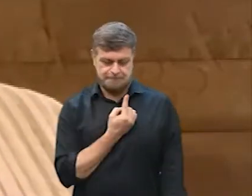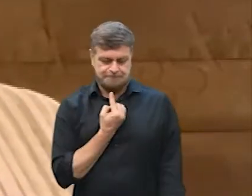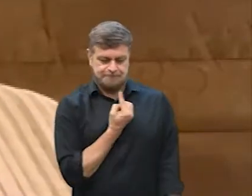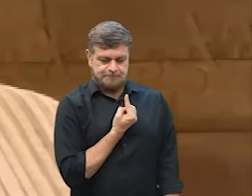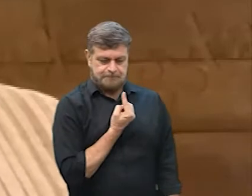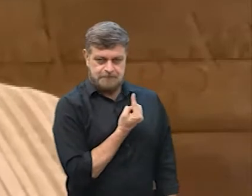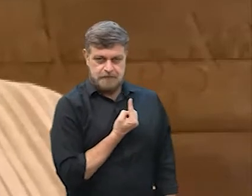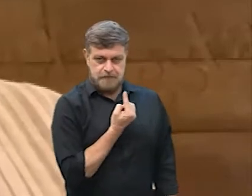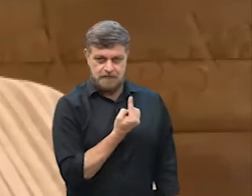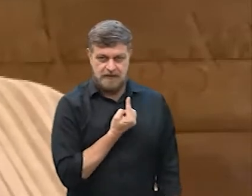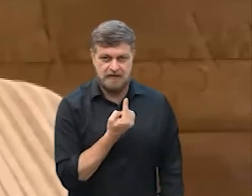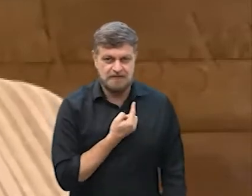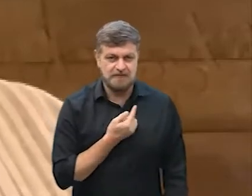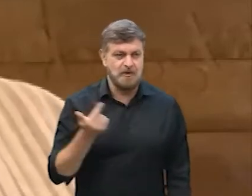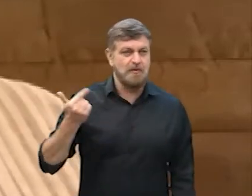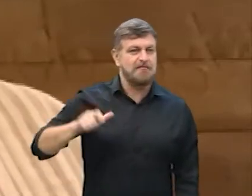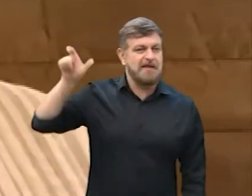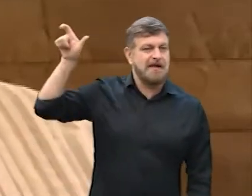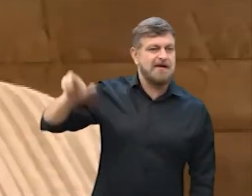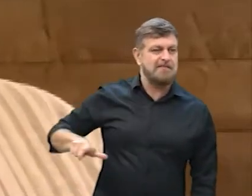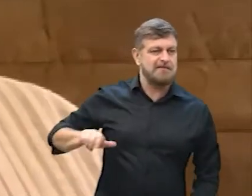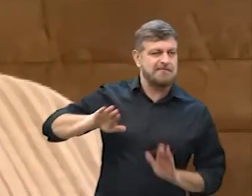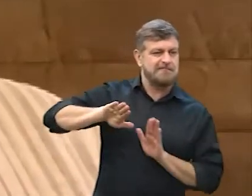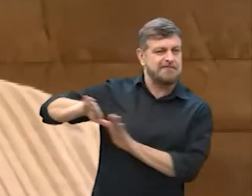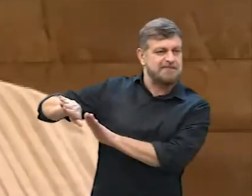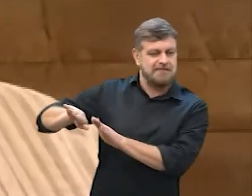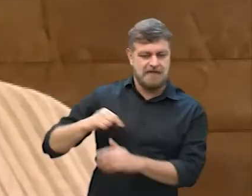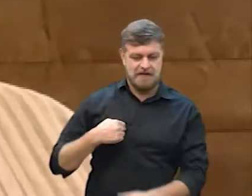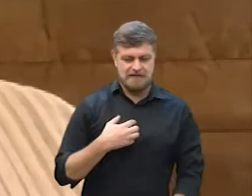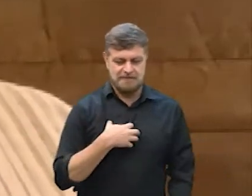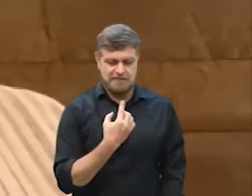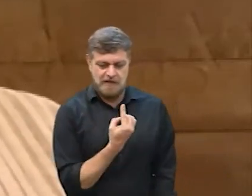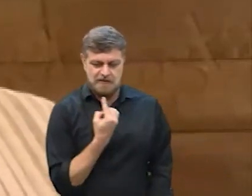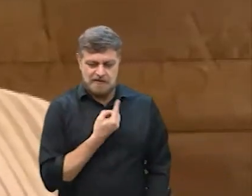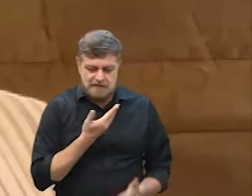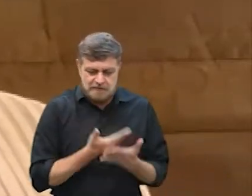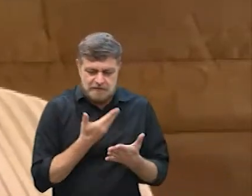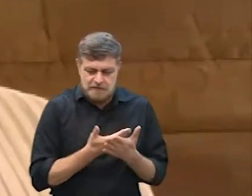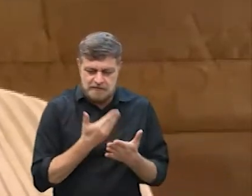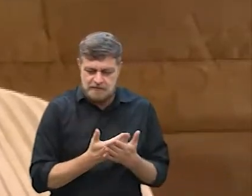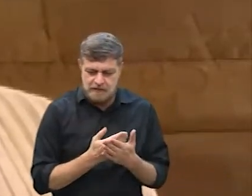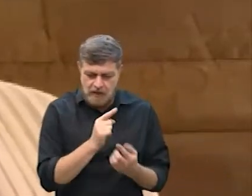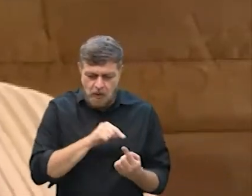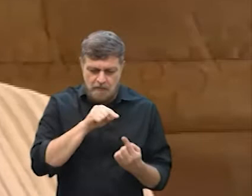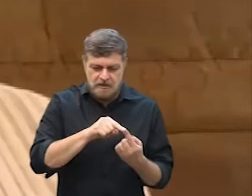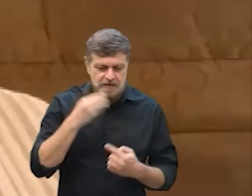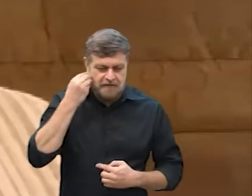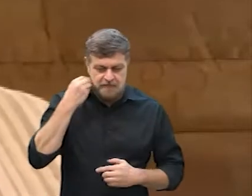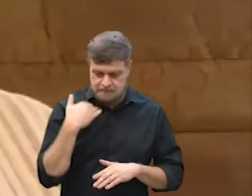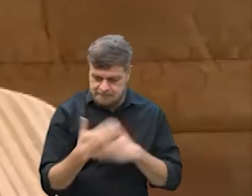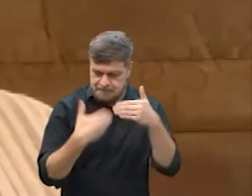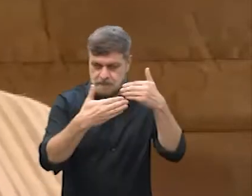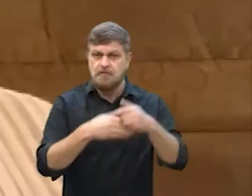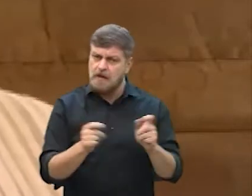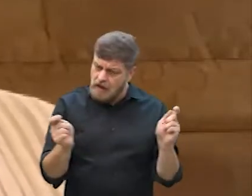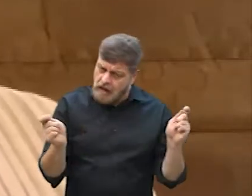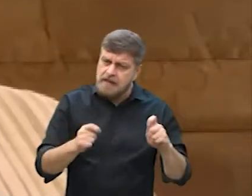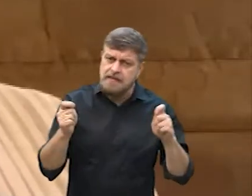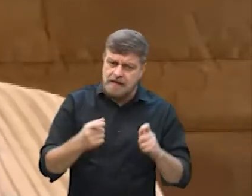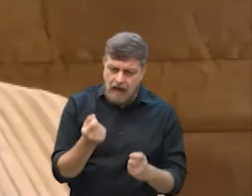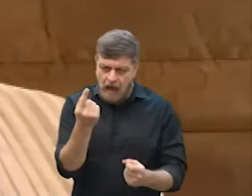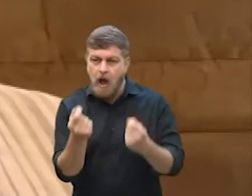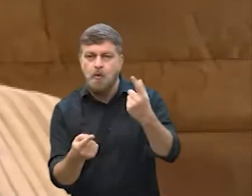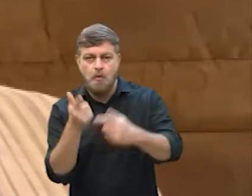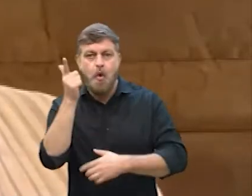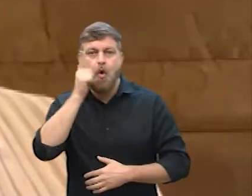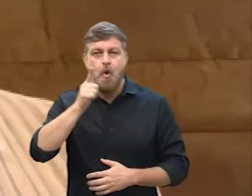está competindo, àquela que está sozinha tentando se desenvolver. E muitas vezes consegue,